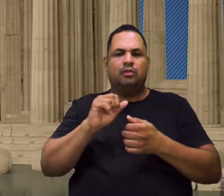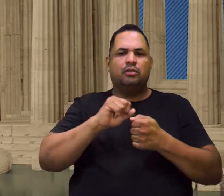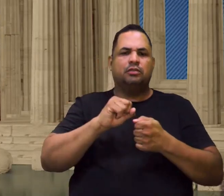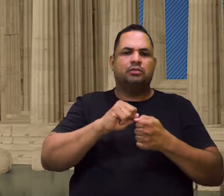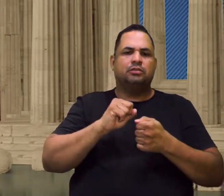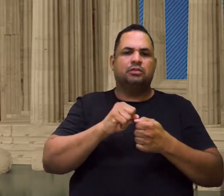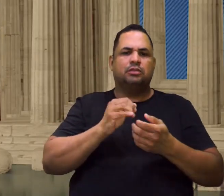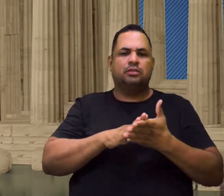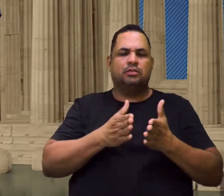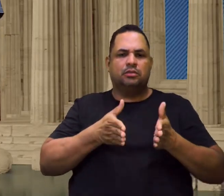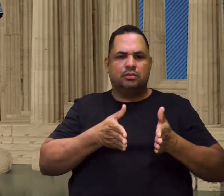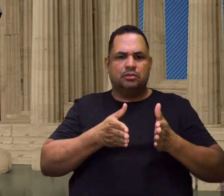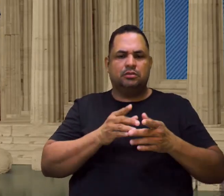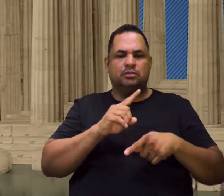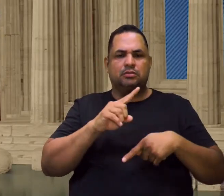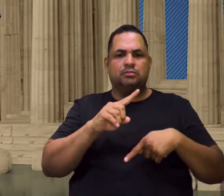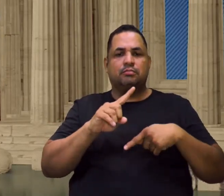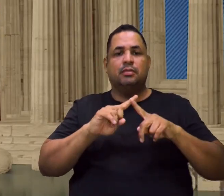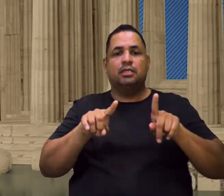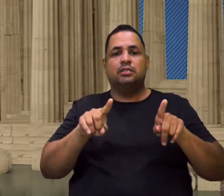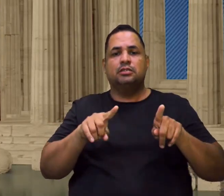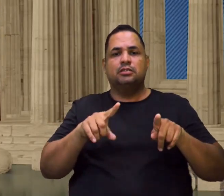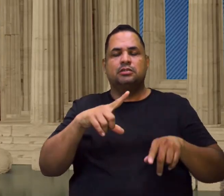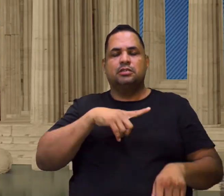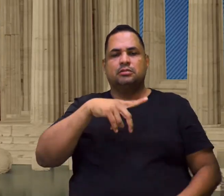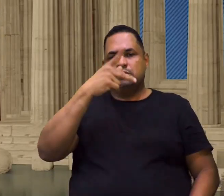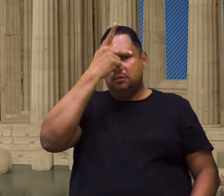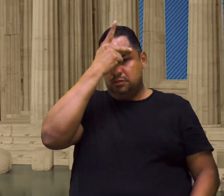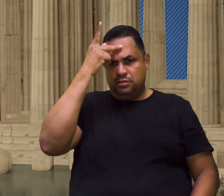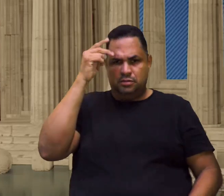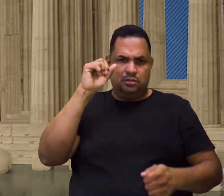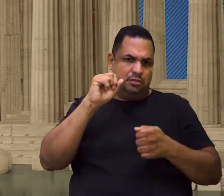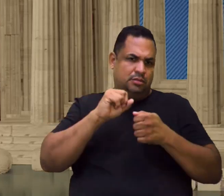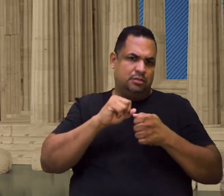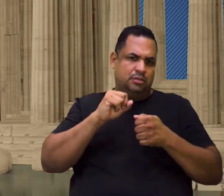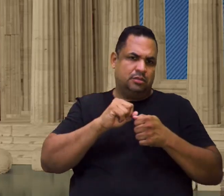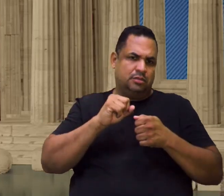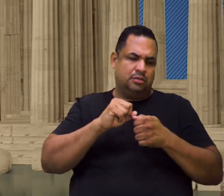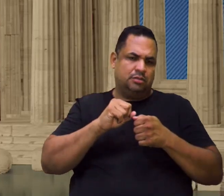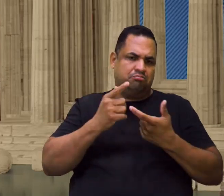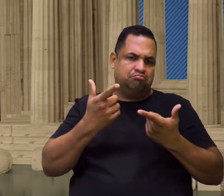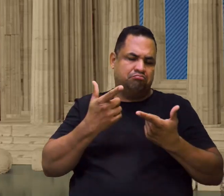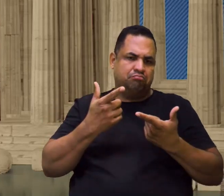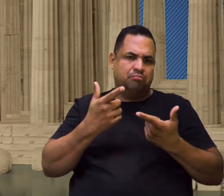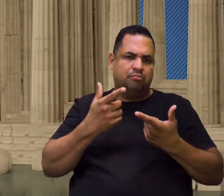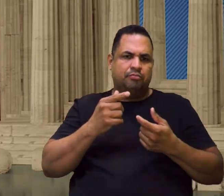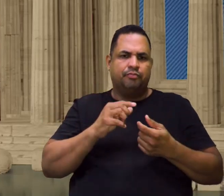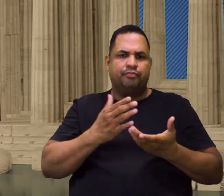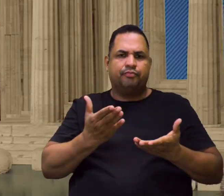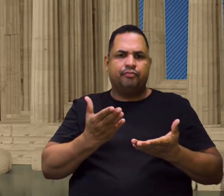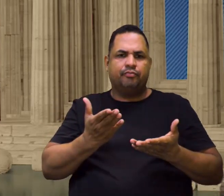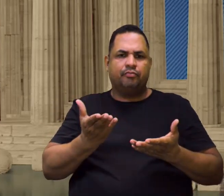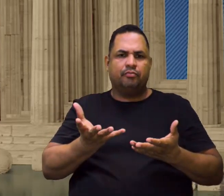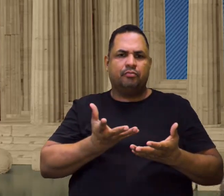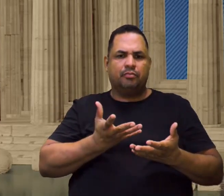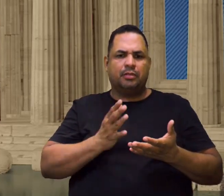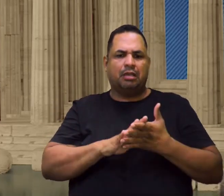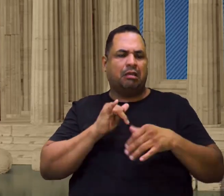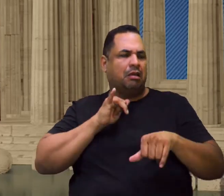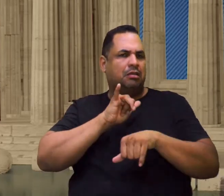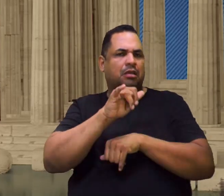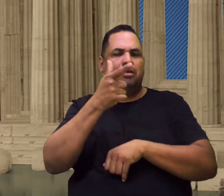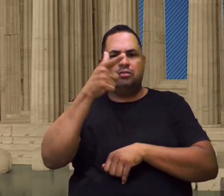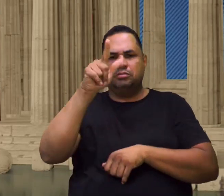etc. Mas por outro lado, tem pessoas que fazem ao contrário, ou seja, vai querer enganar o